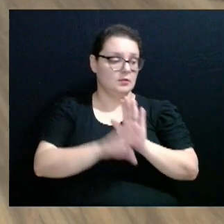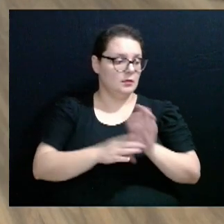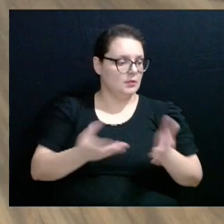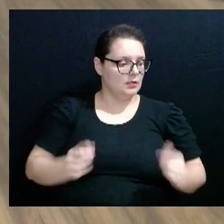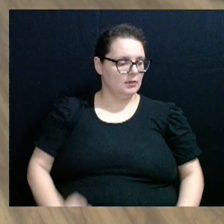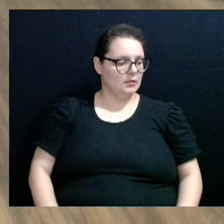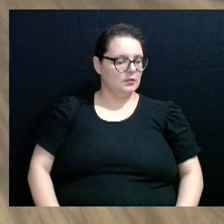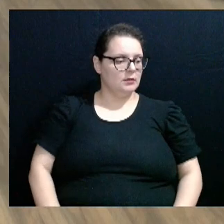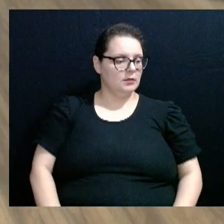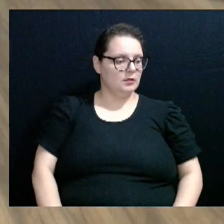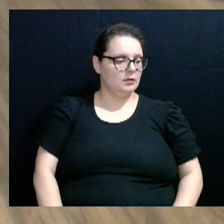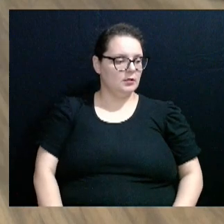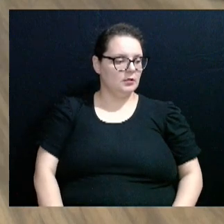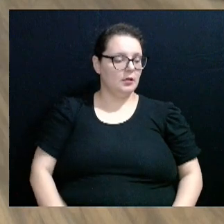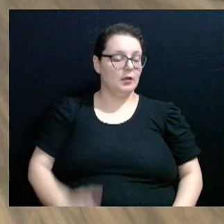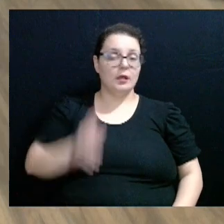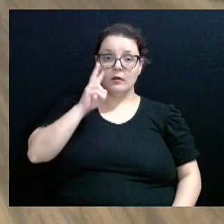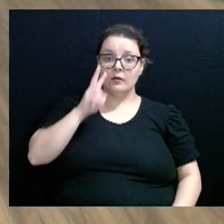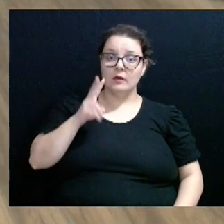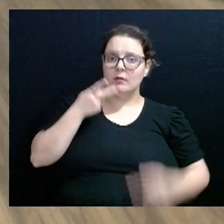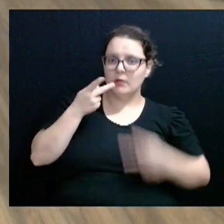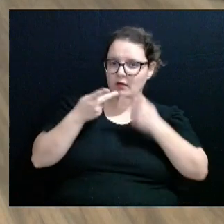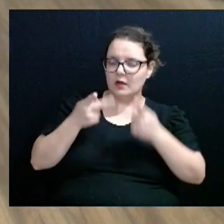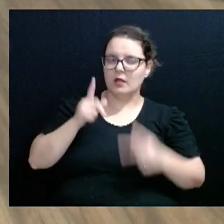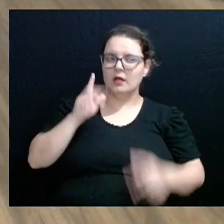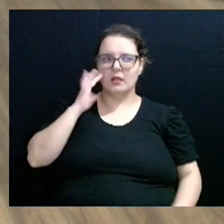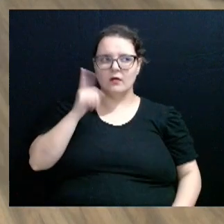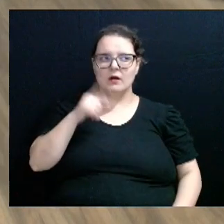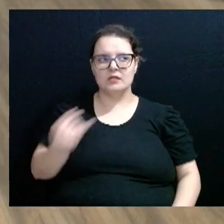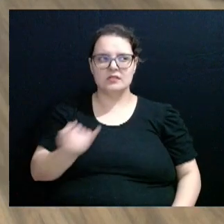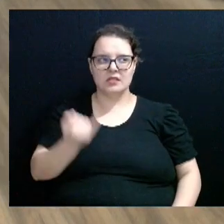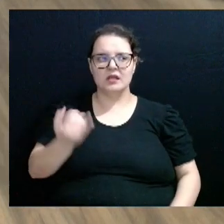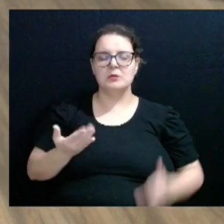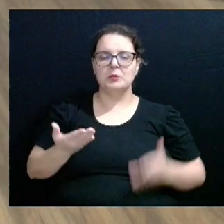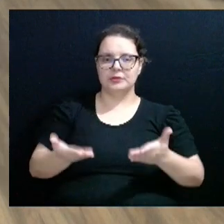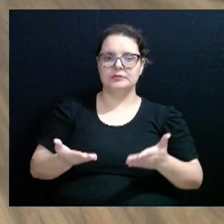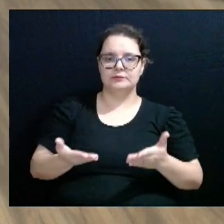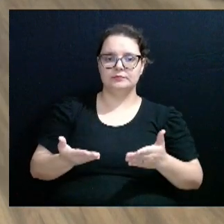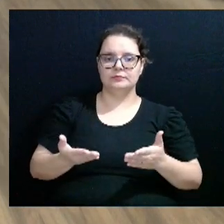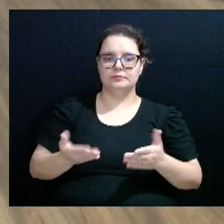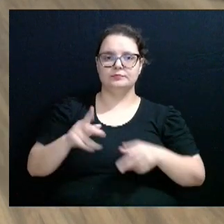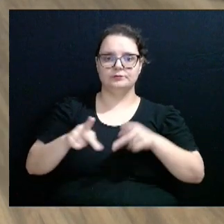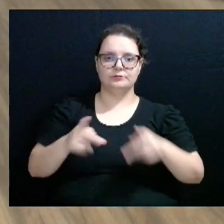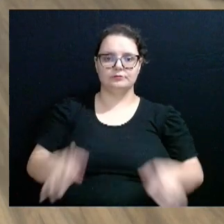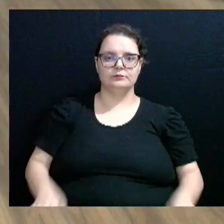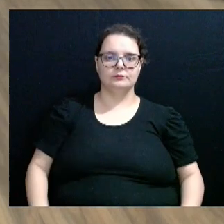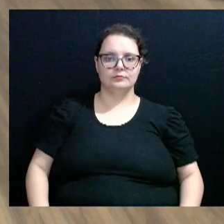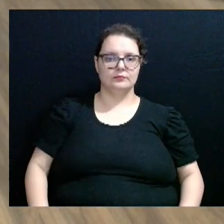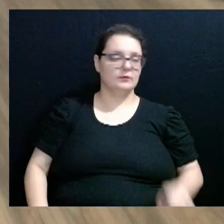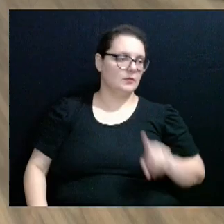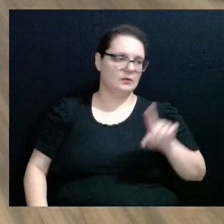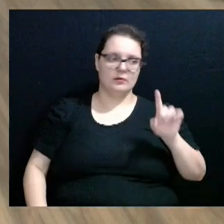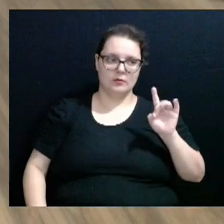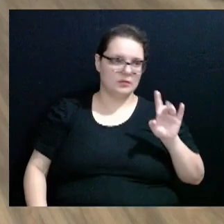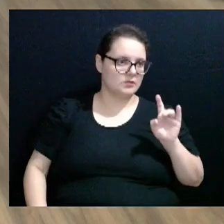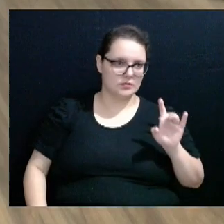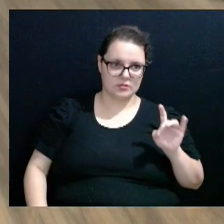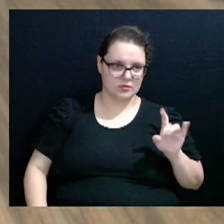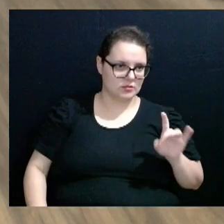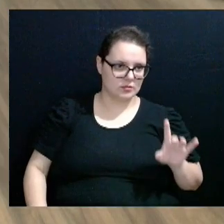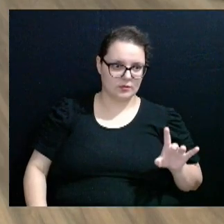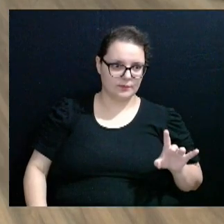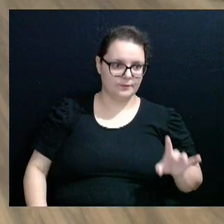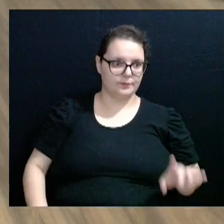vi um comentário que eu acho que também é muito importante a gente trazer aqui para o público. Não é só ter